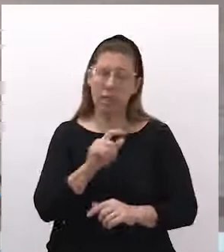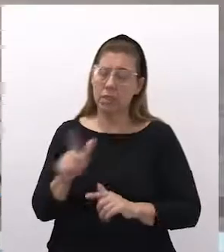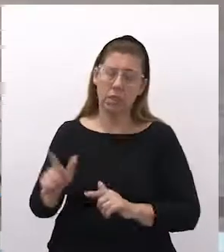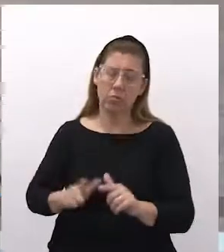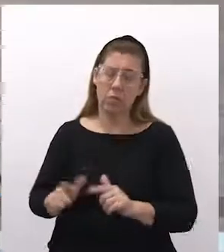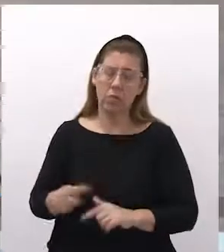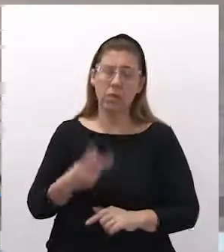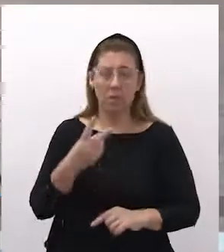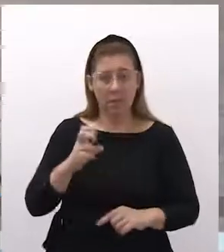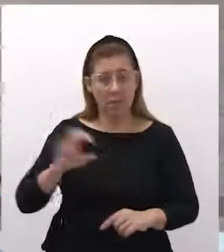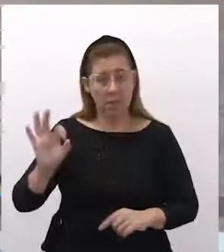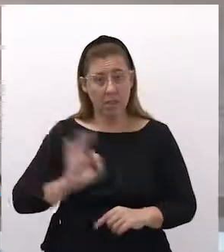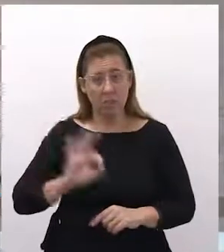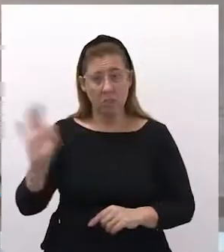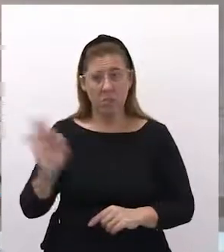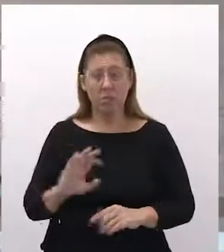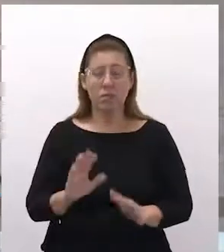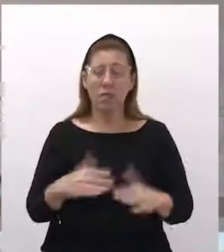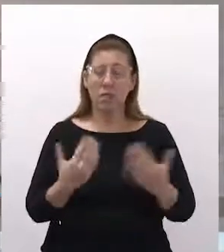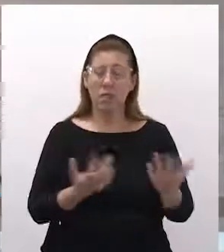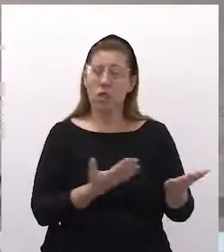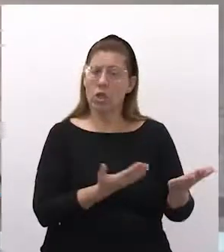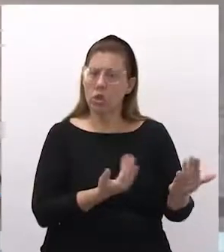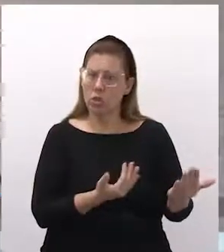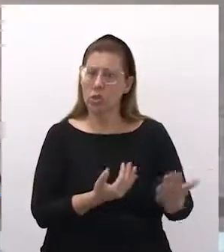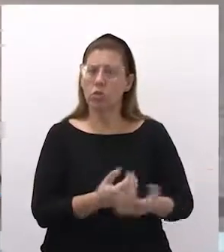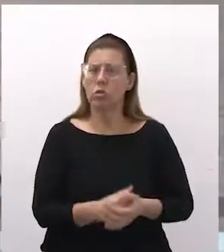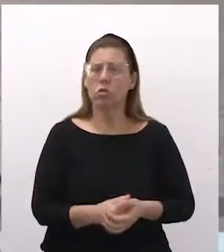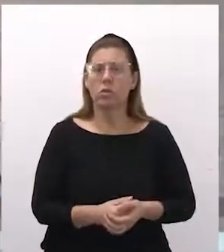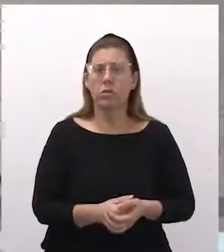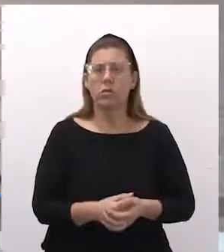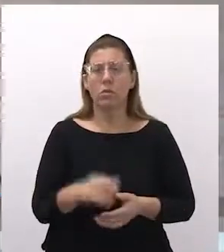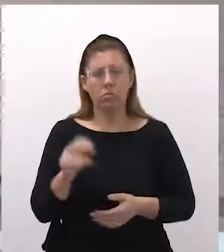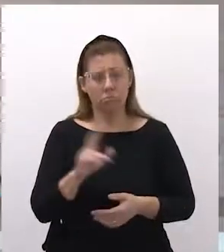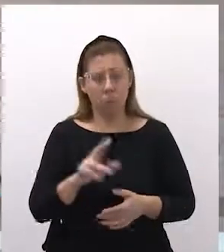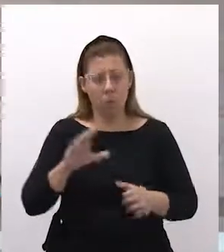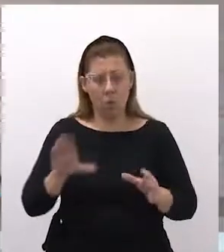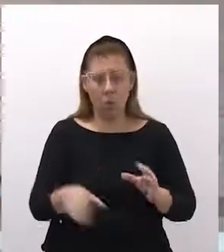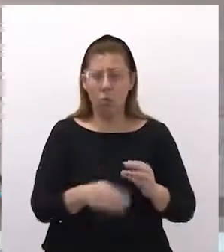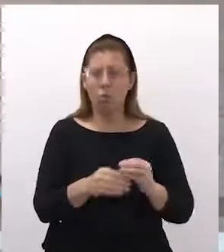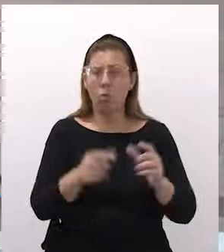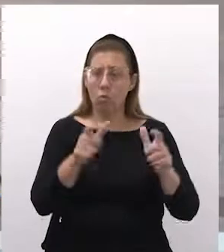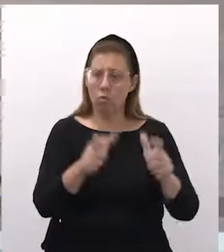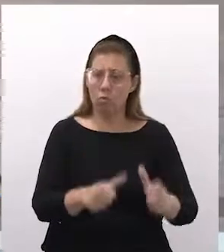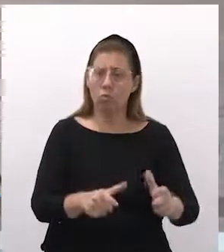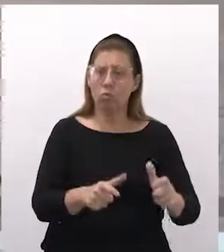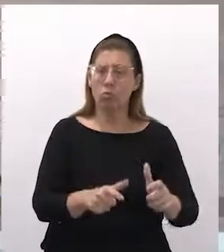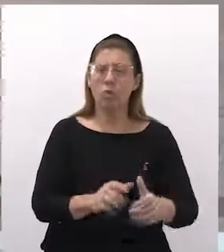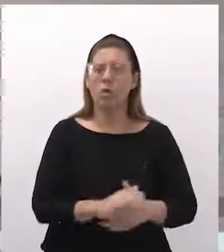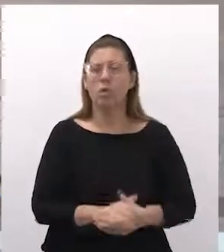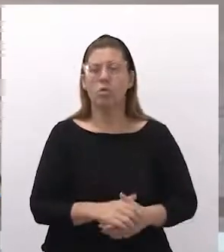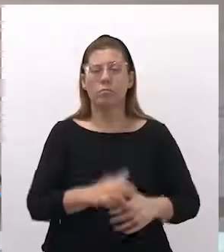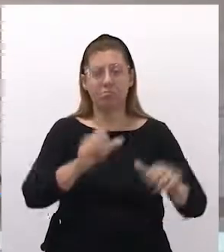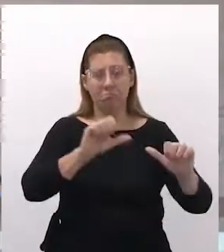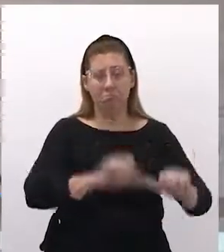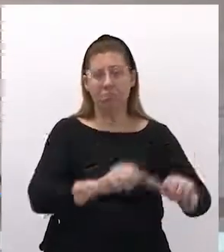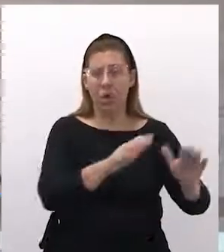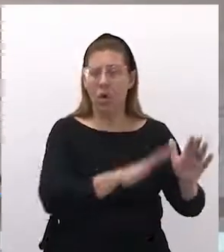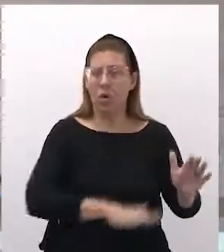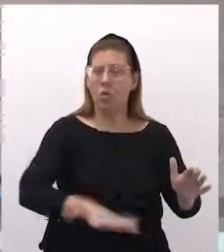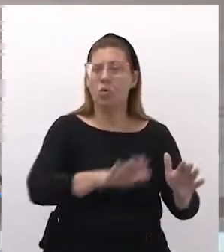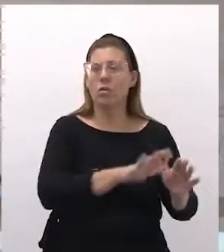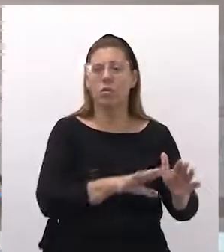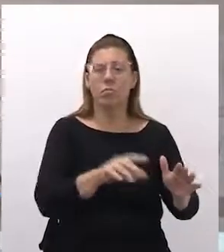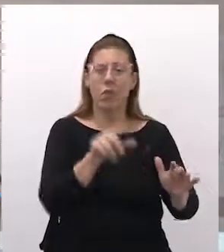25%. E esses jovens vão acabar ocupando no futuro os postos mais precarizados, que é o que a gente chama do ciclo